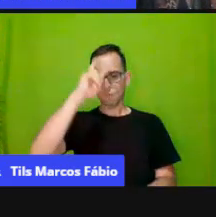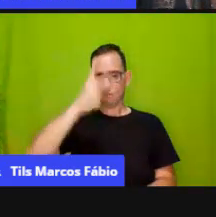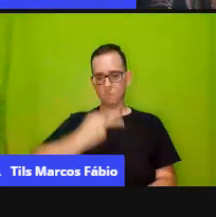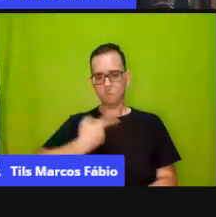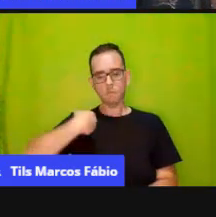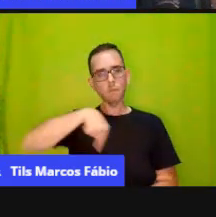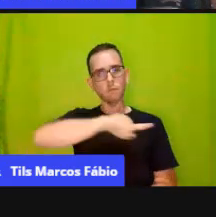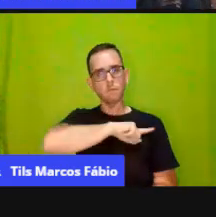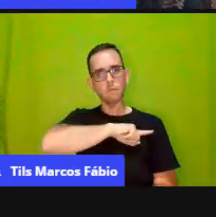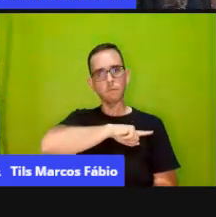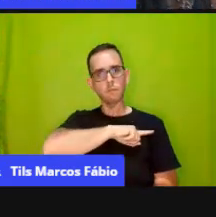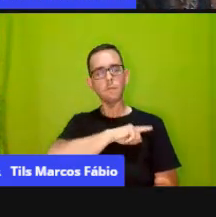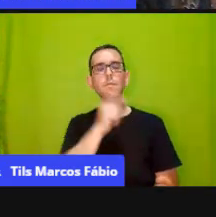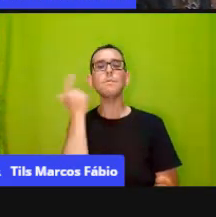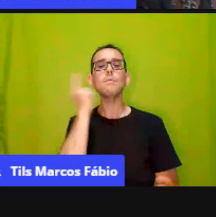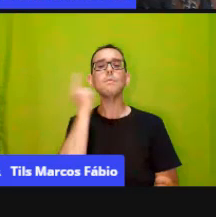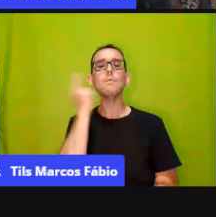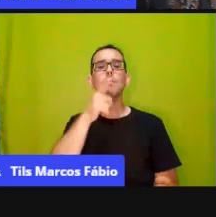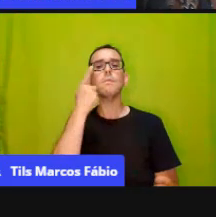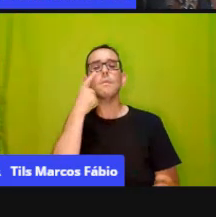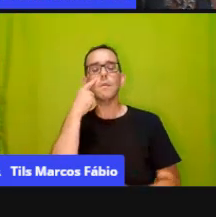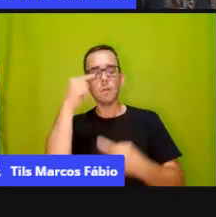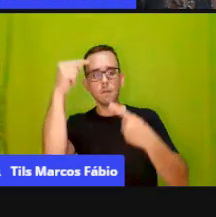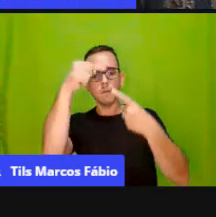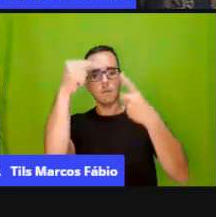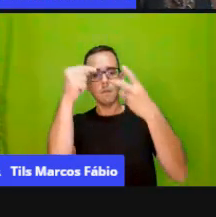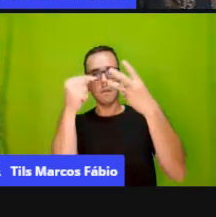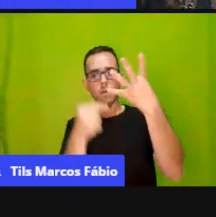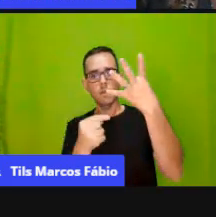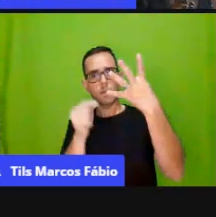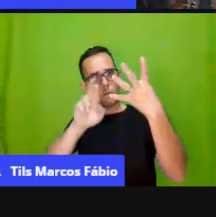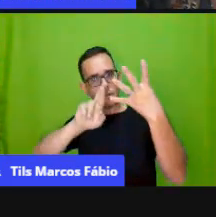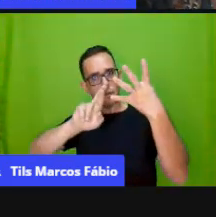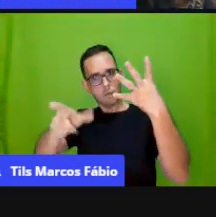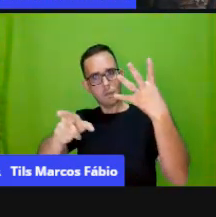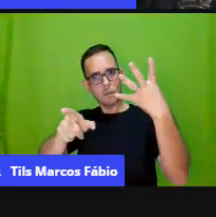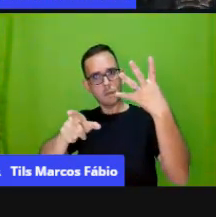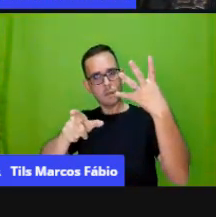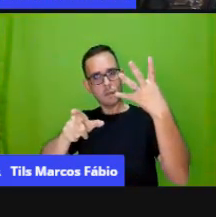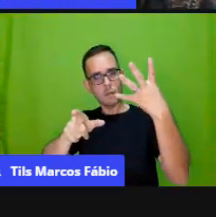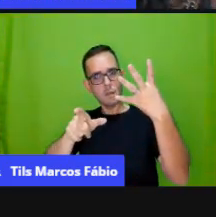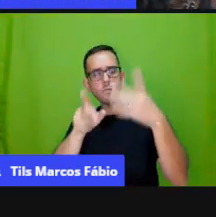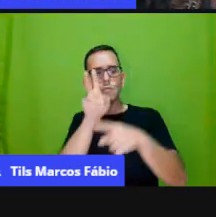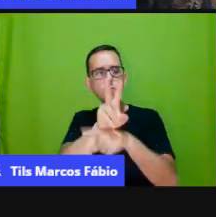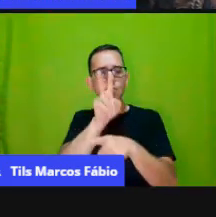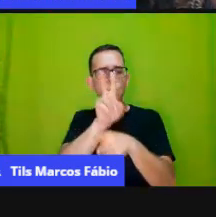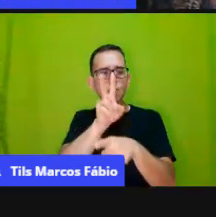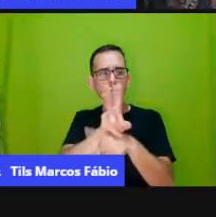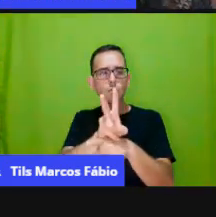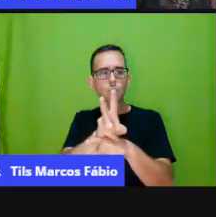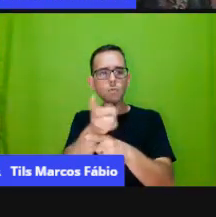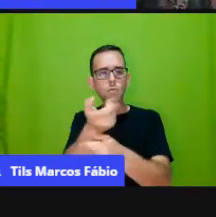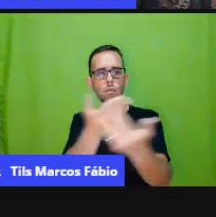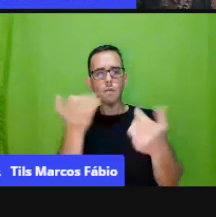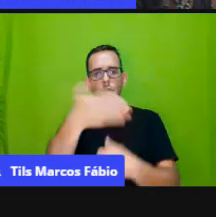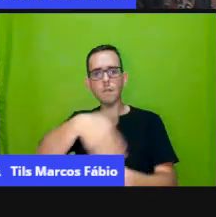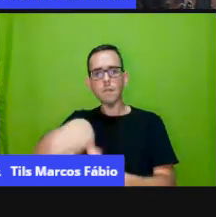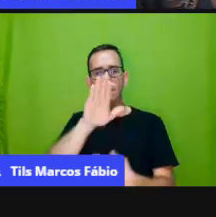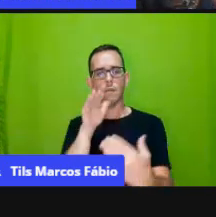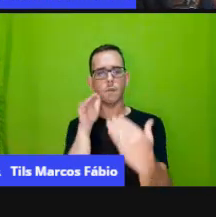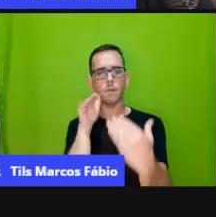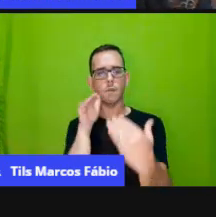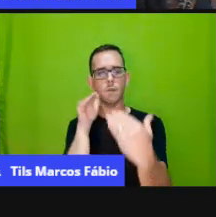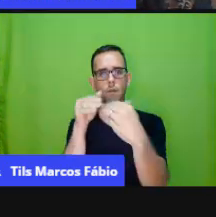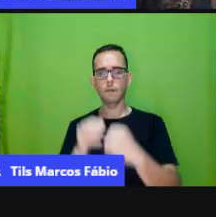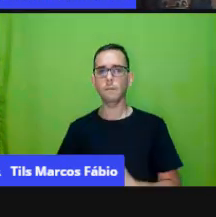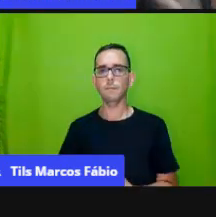gente consegue ver 4 maneiras diferentes de manutenção desses animais, de criação desses animais.